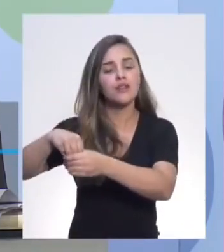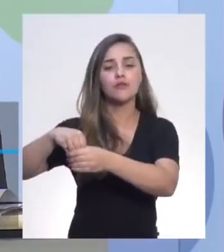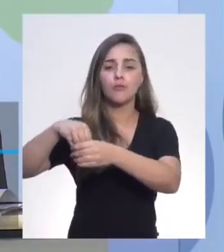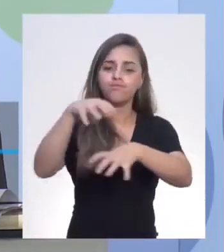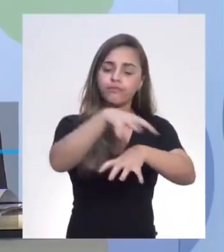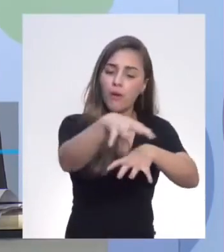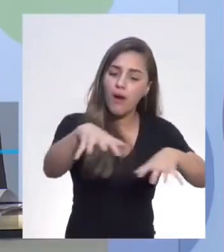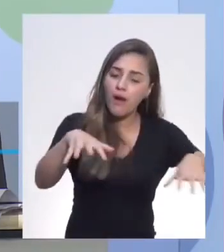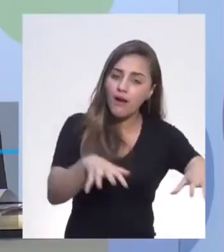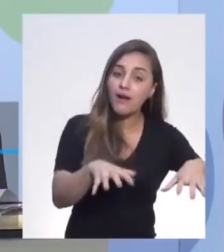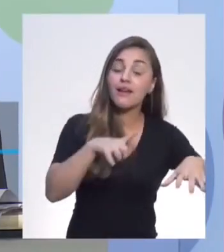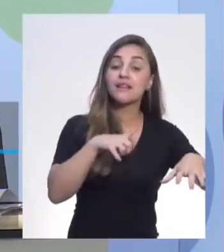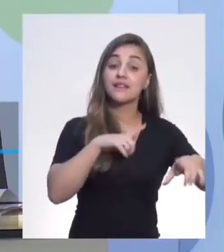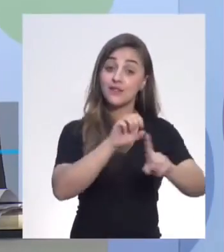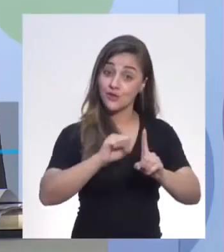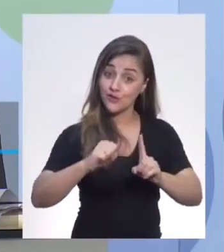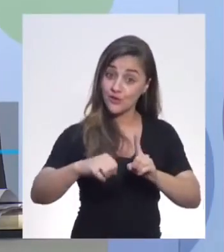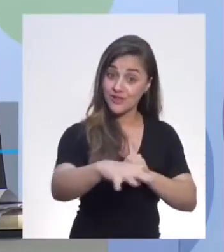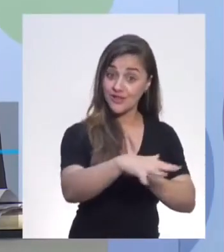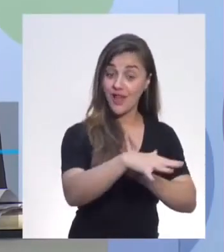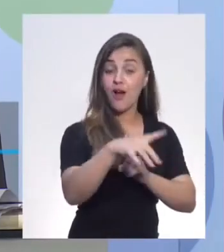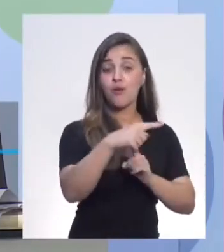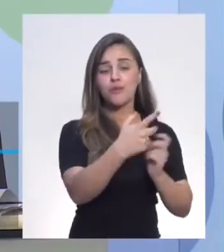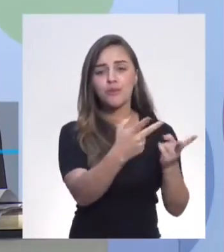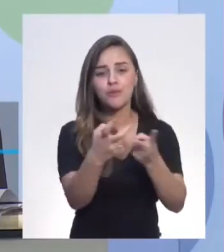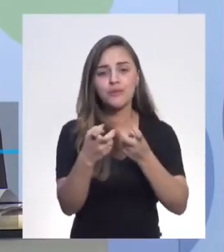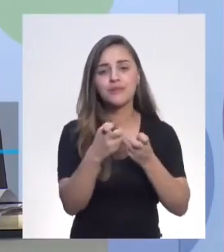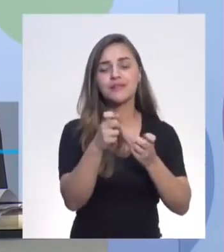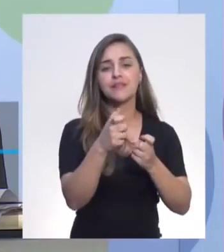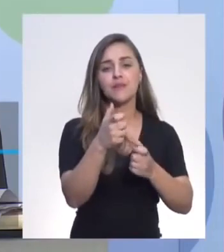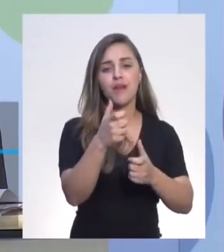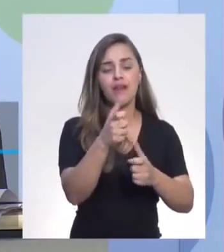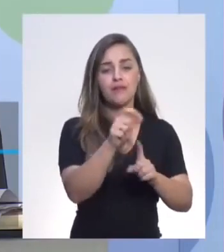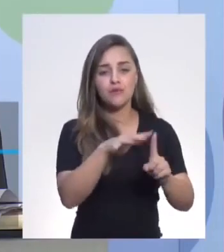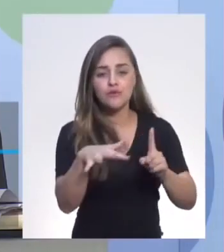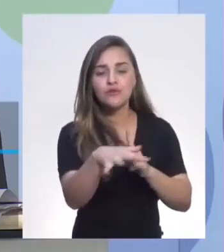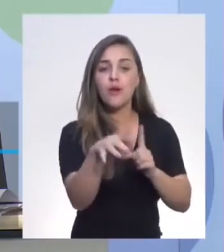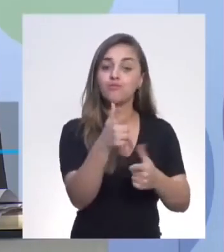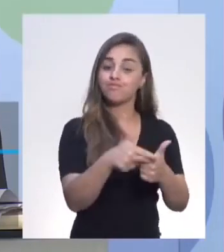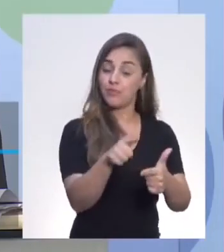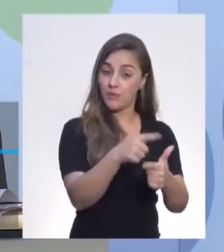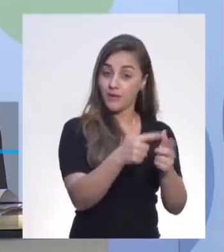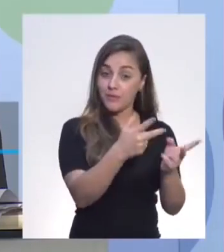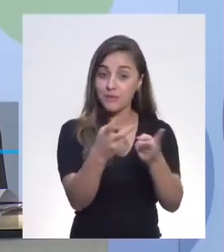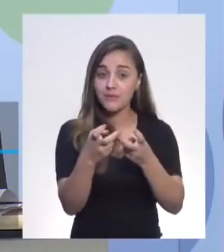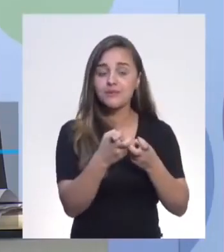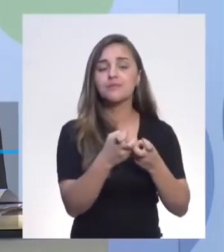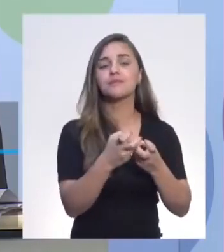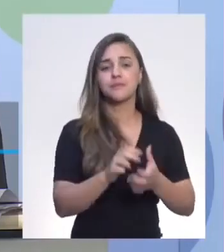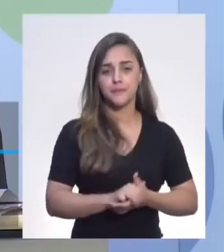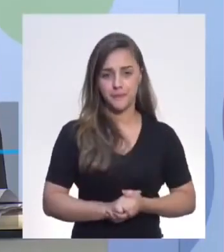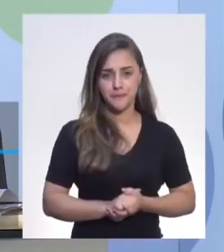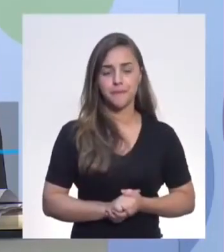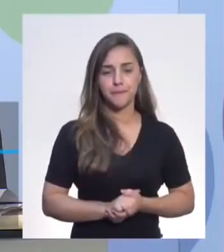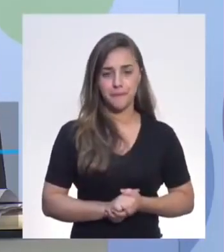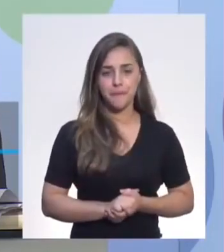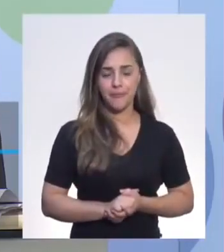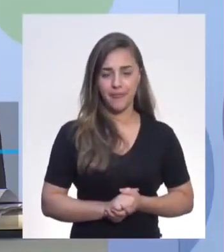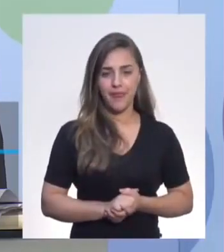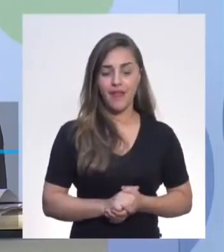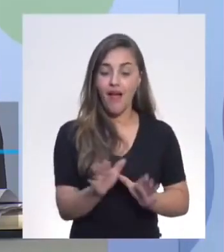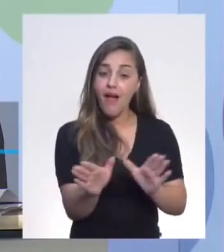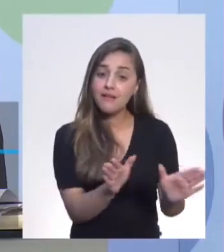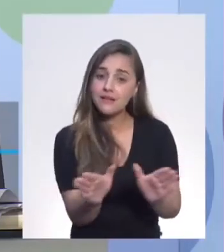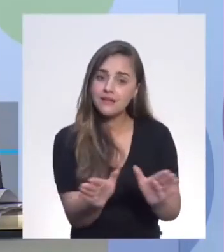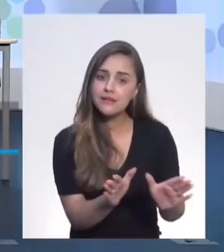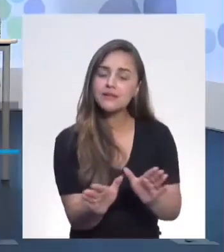sociais, para que a gente veja um problema social cada vez mais sendo atendido na forma de